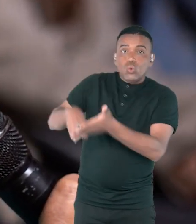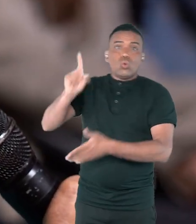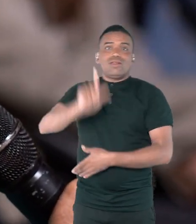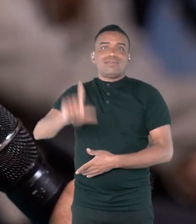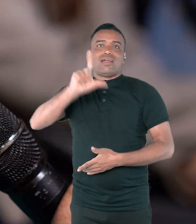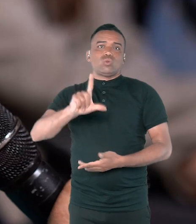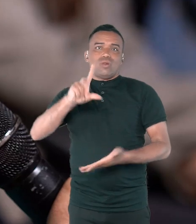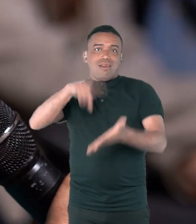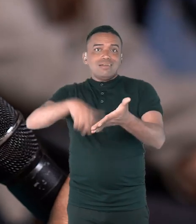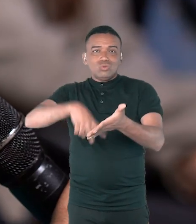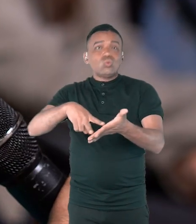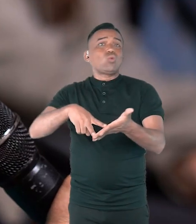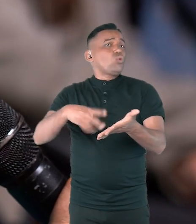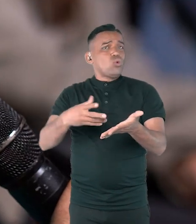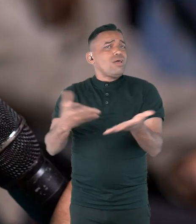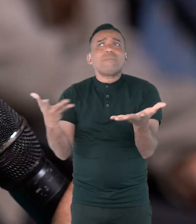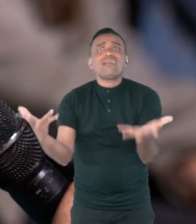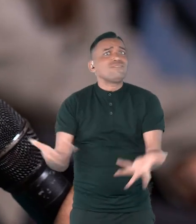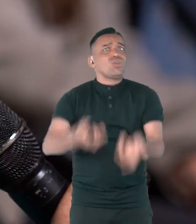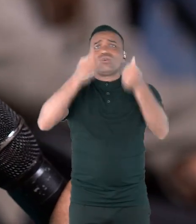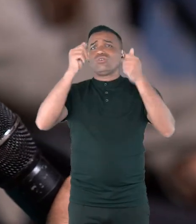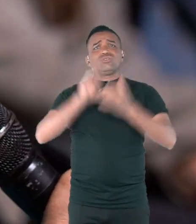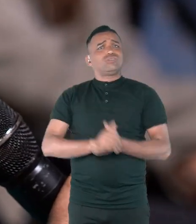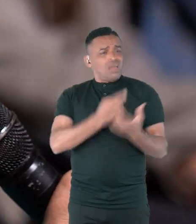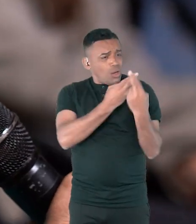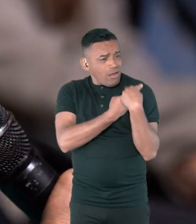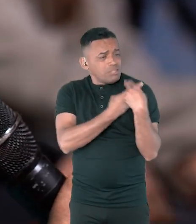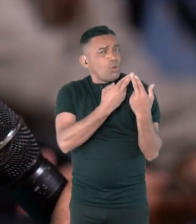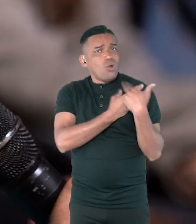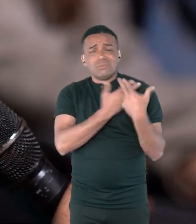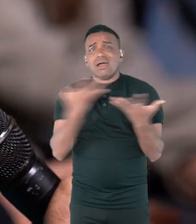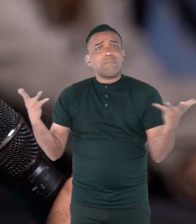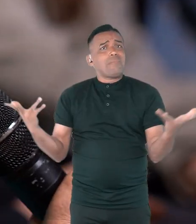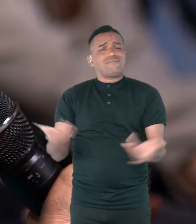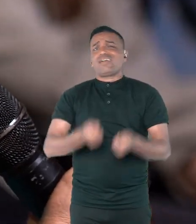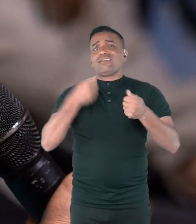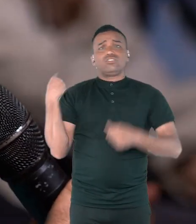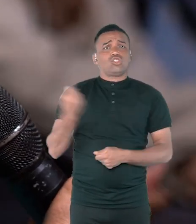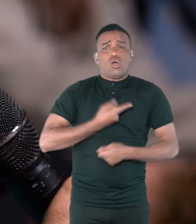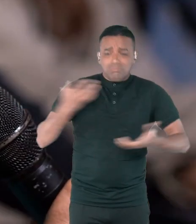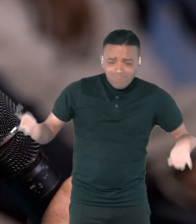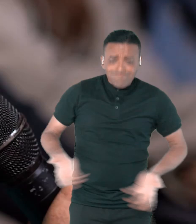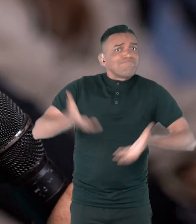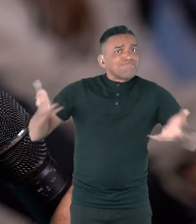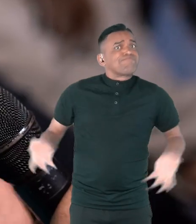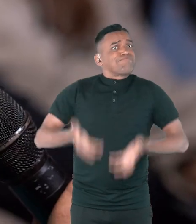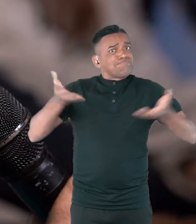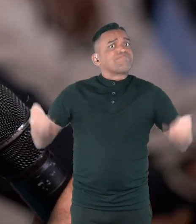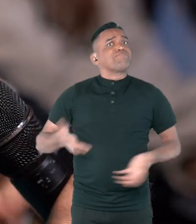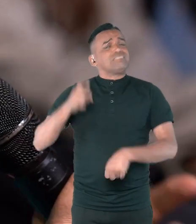literatura, a leitura, é um espetáculo. Eu acho que é um papel importantíssimo que nós temos que estar